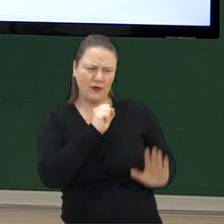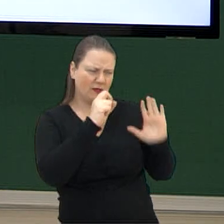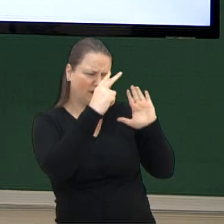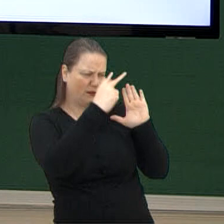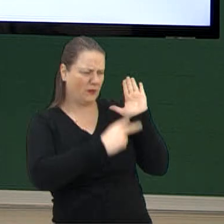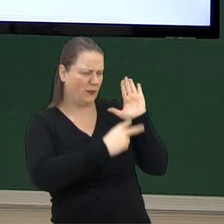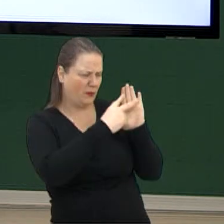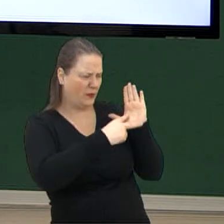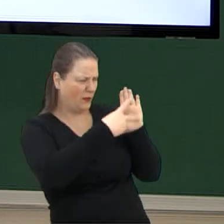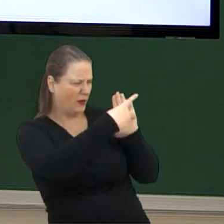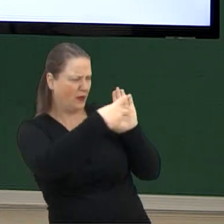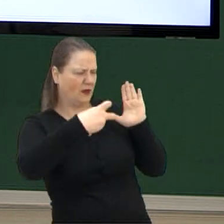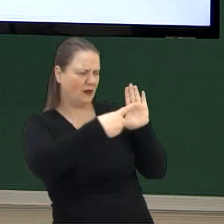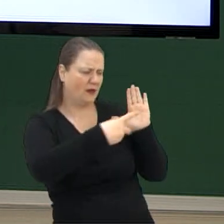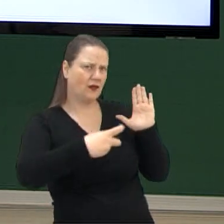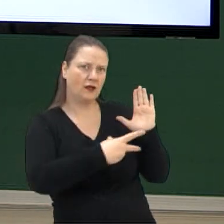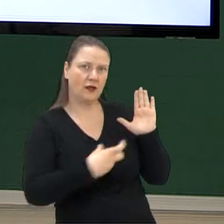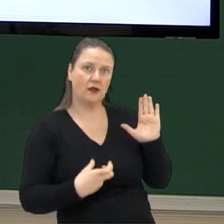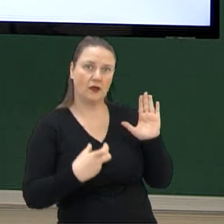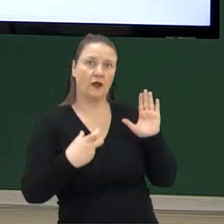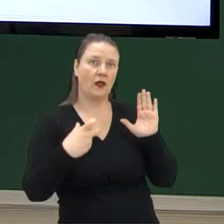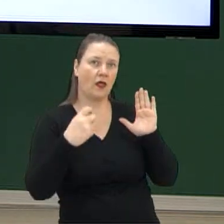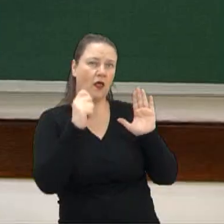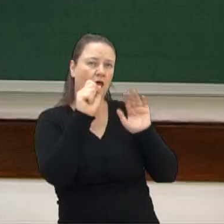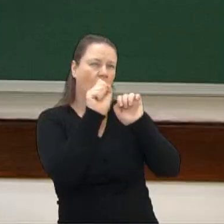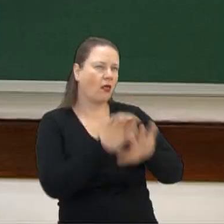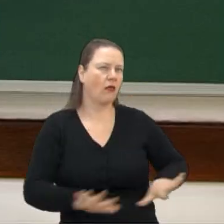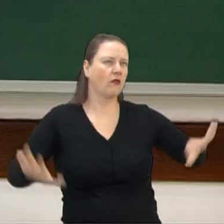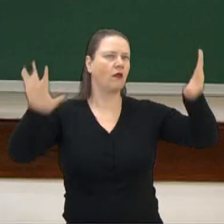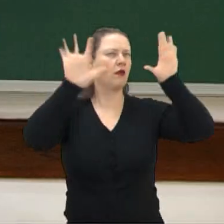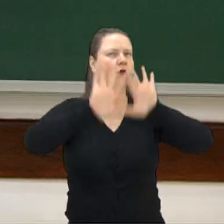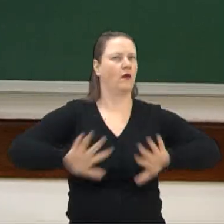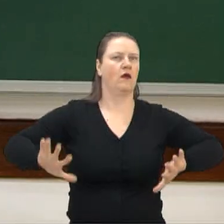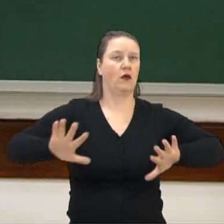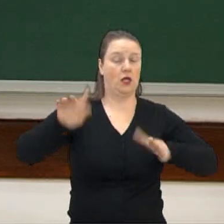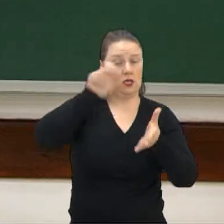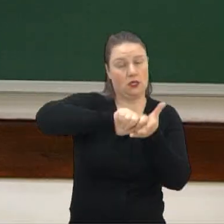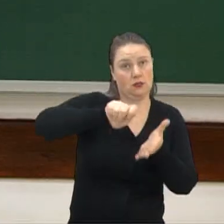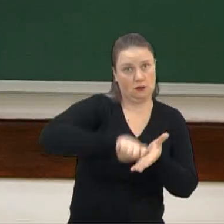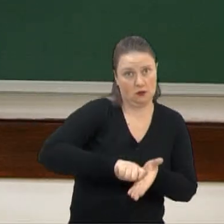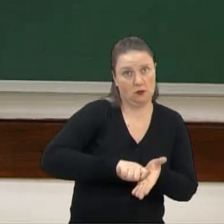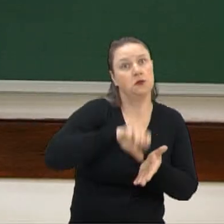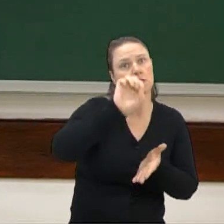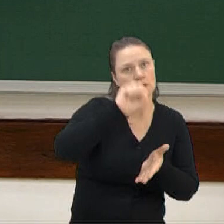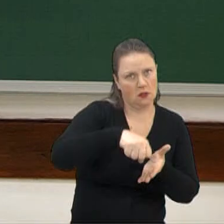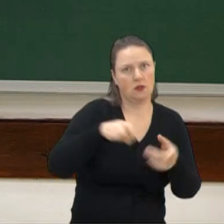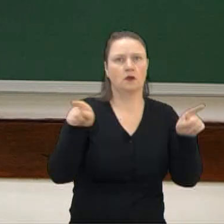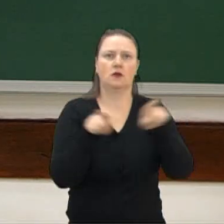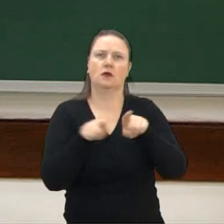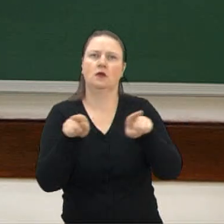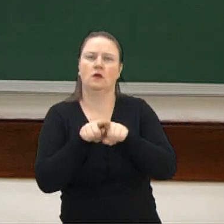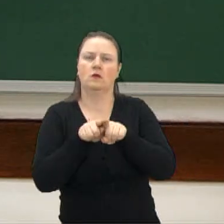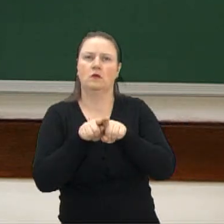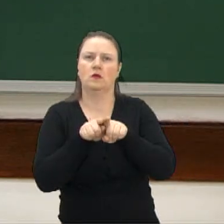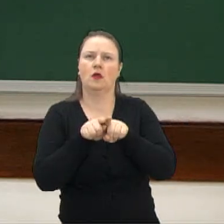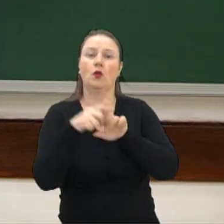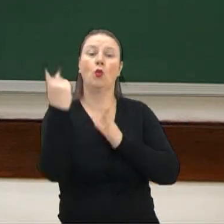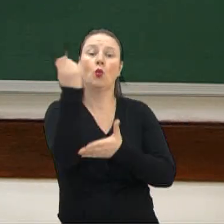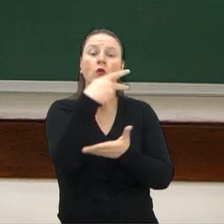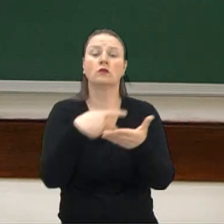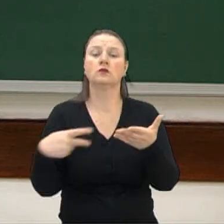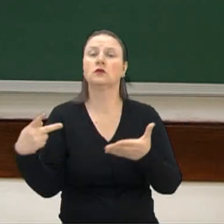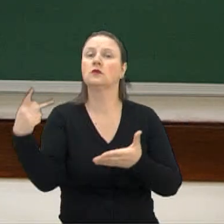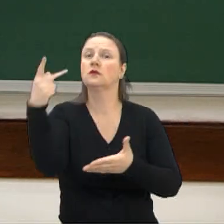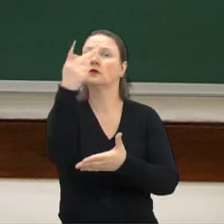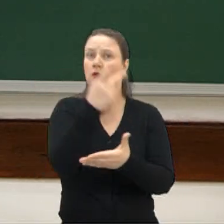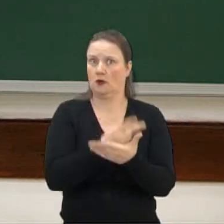ali verbal, o enfim, sós, meu amor, e a linguagem não verbal. Lembrando, a linguagem não verbal, ela está ali na